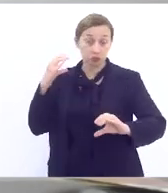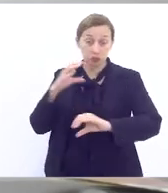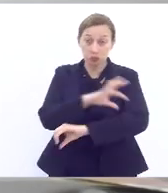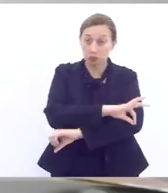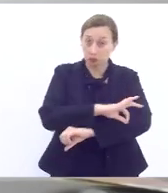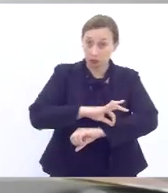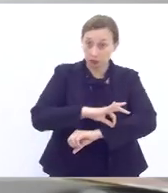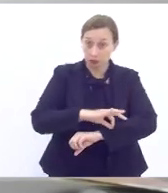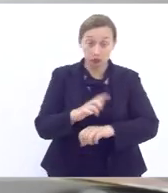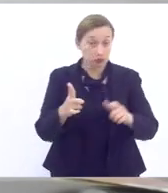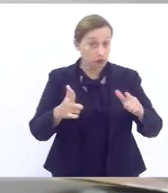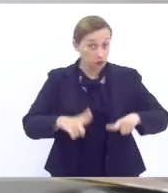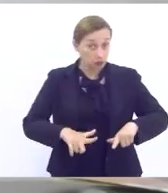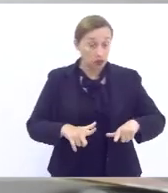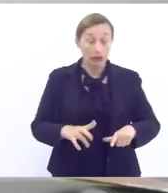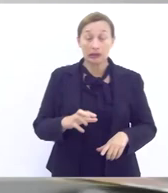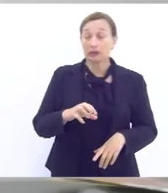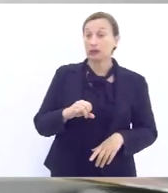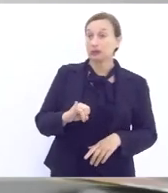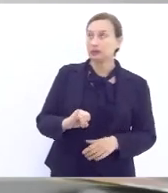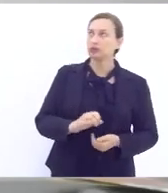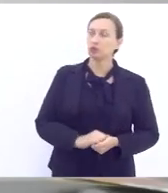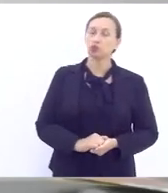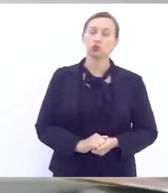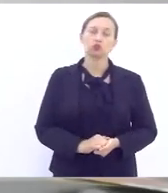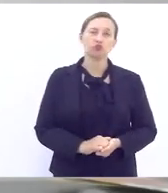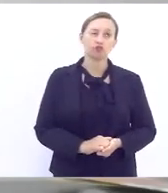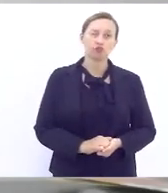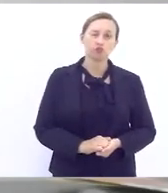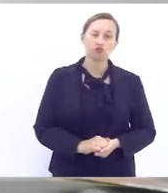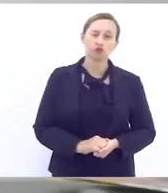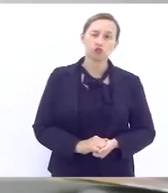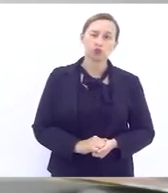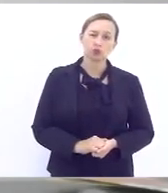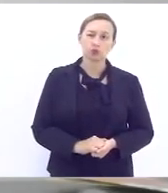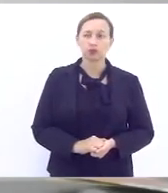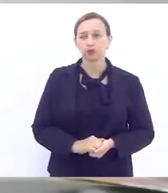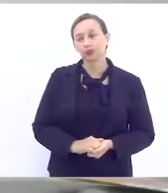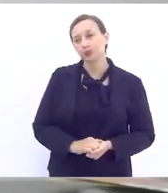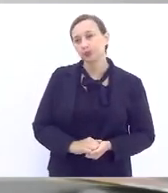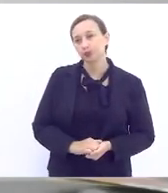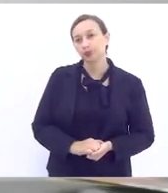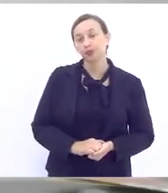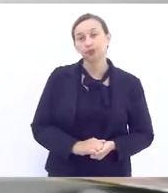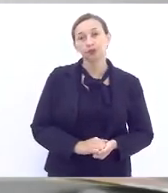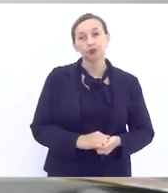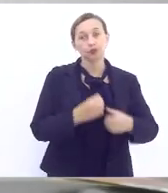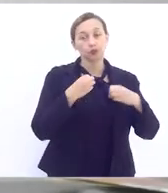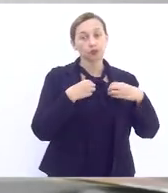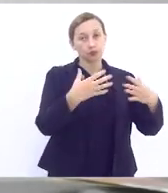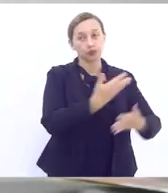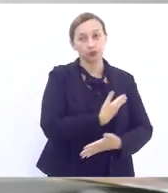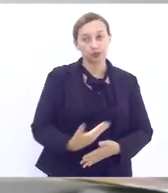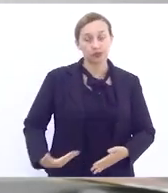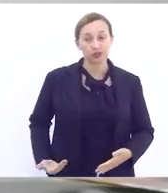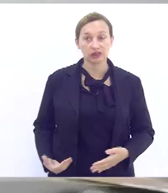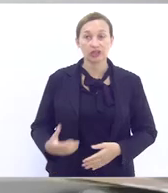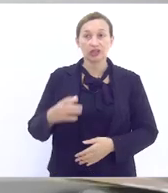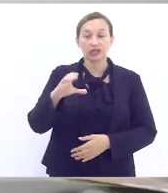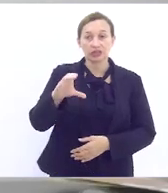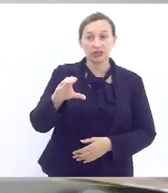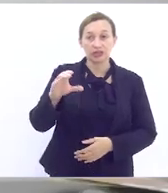arquitetos se eu for numa audiência pública nasce aerte